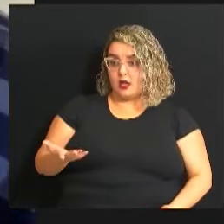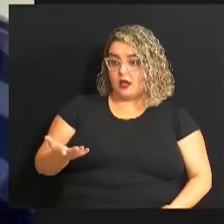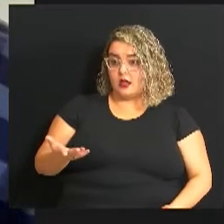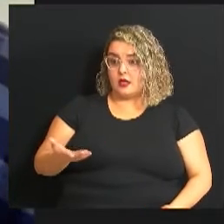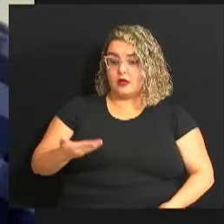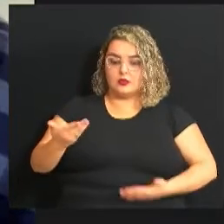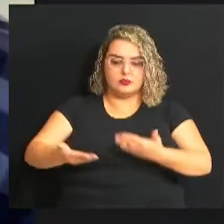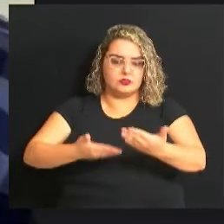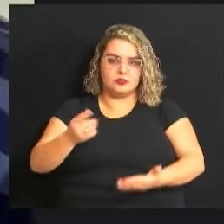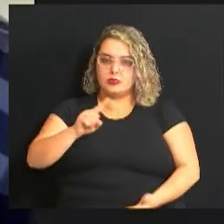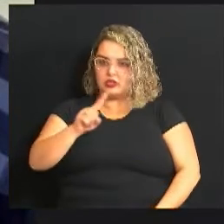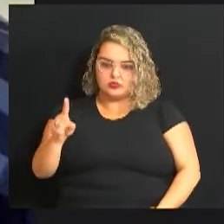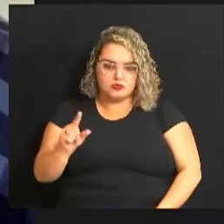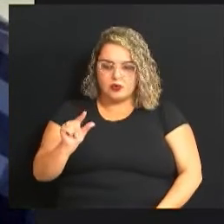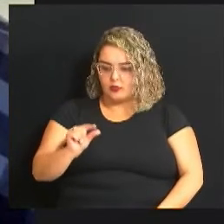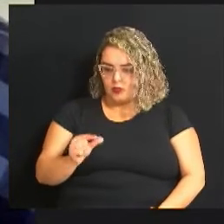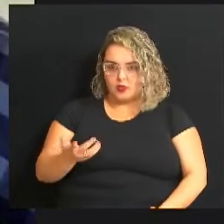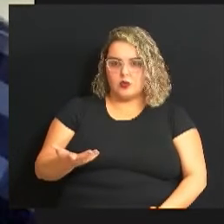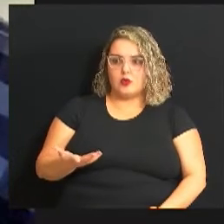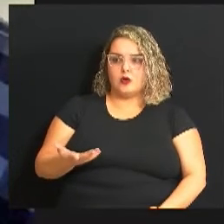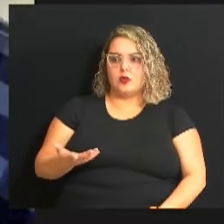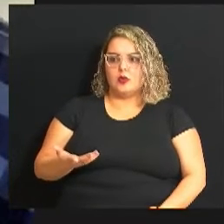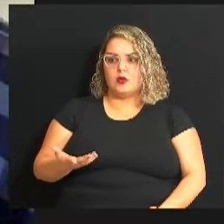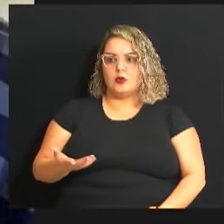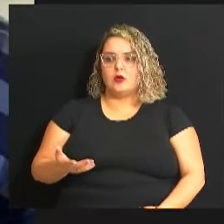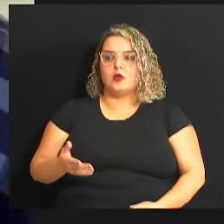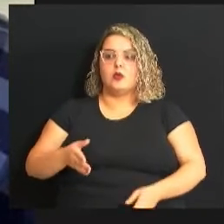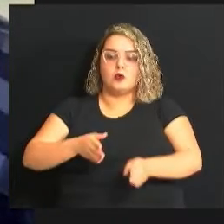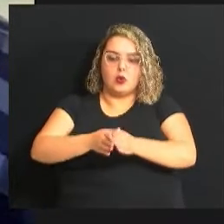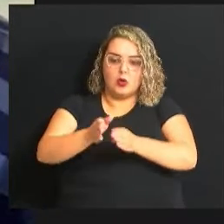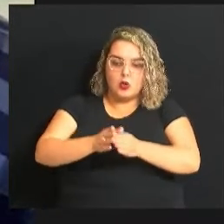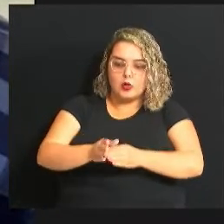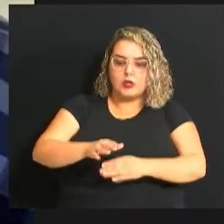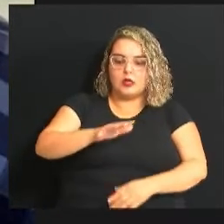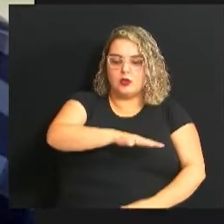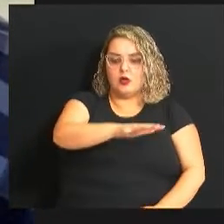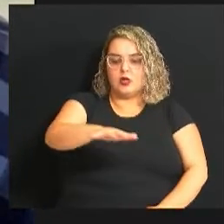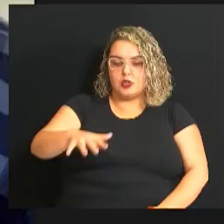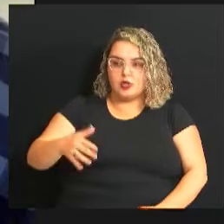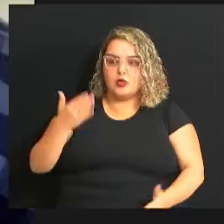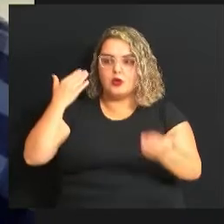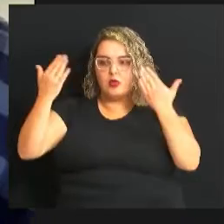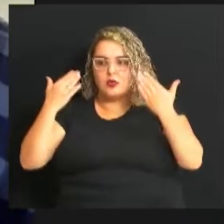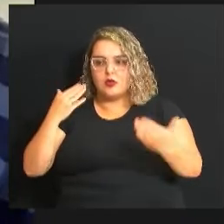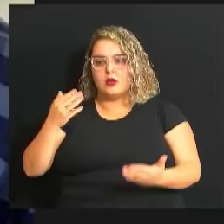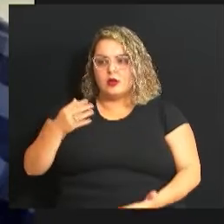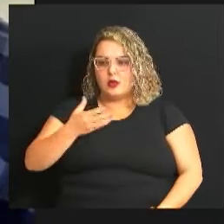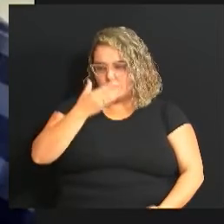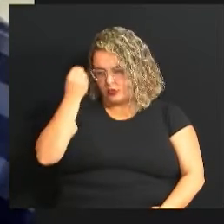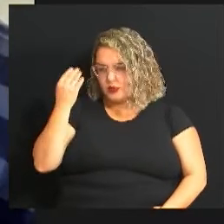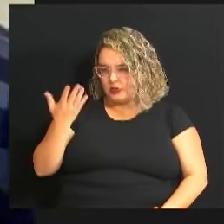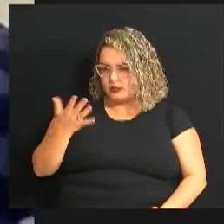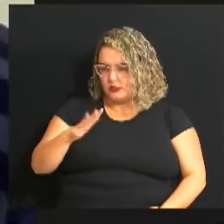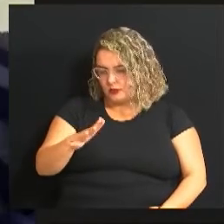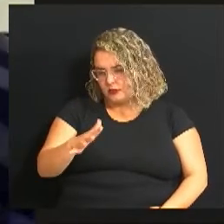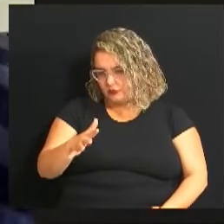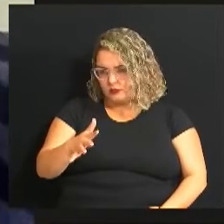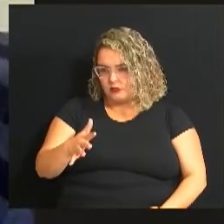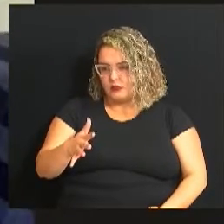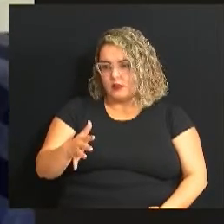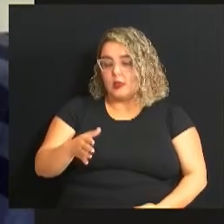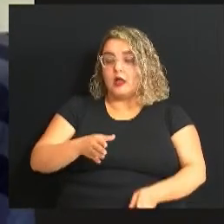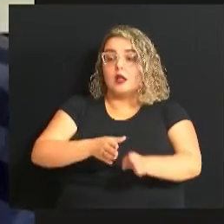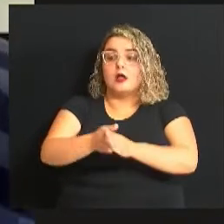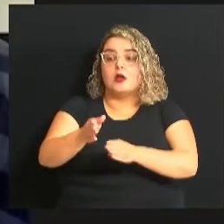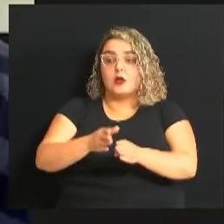não é barato. Né, o Conselho Regional de Psicologia, ele, se não me engano, eu não me lembro mais, mas acredito que seja por volta disso, ele recomenda que o